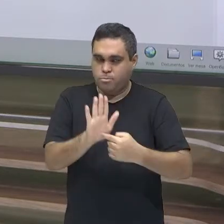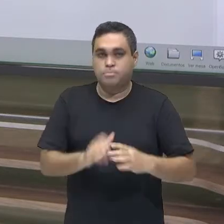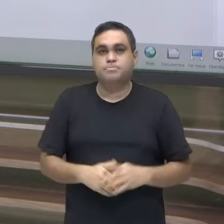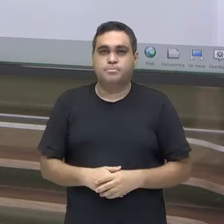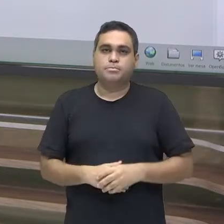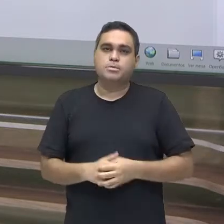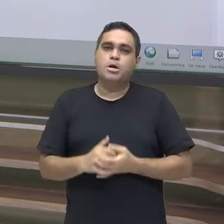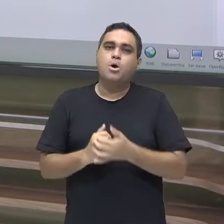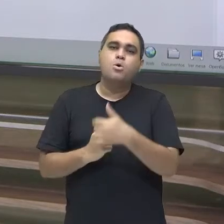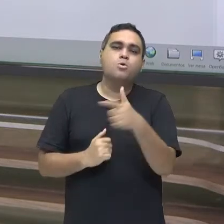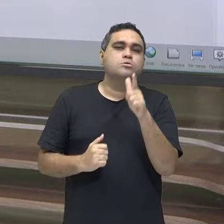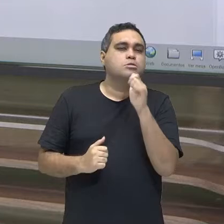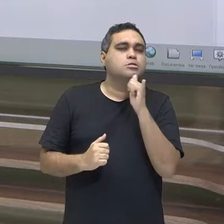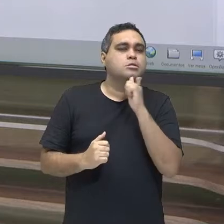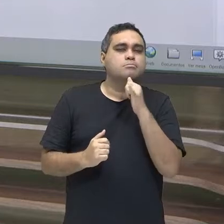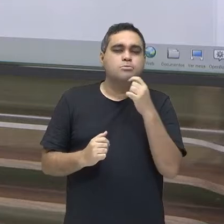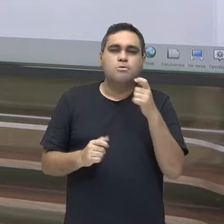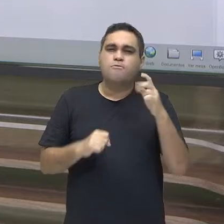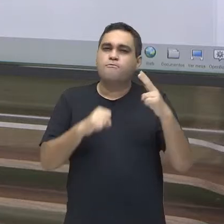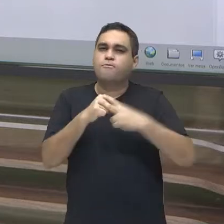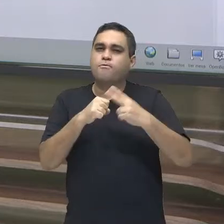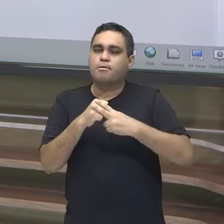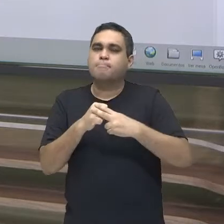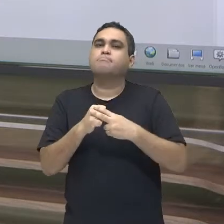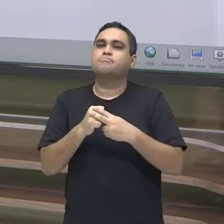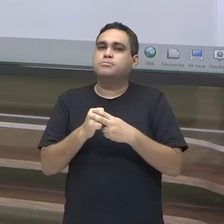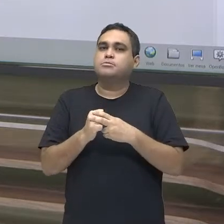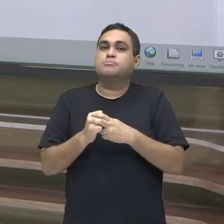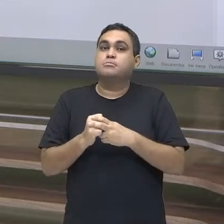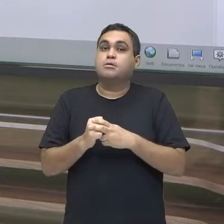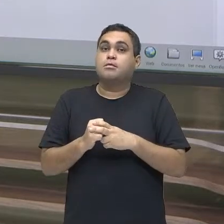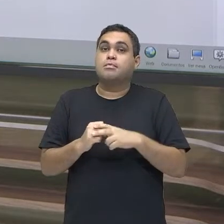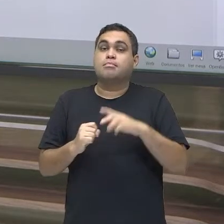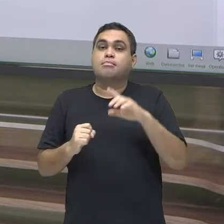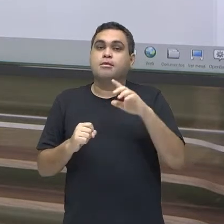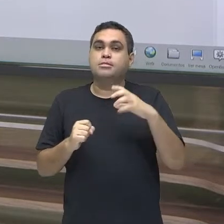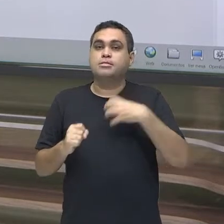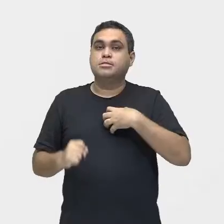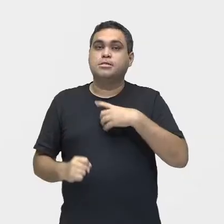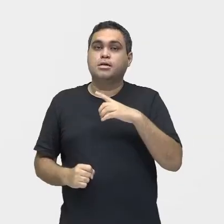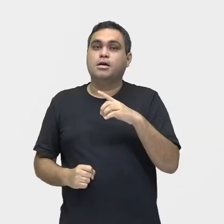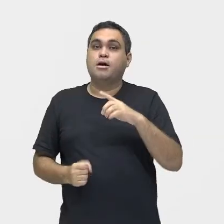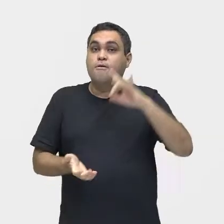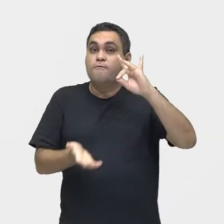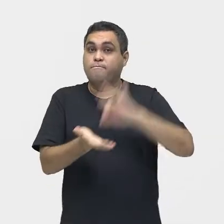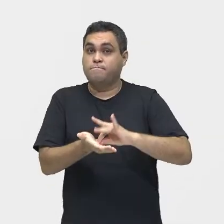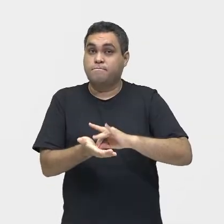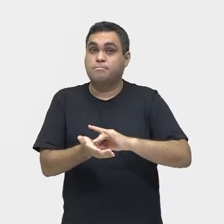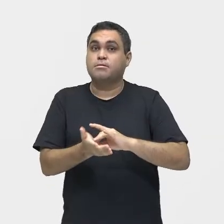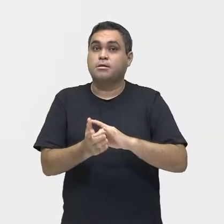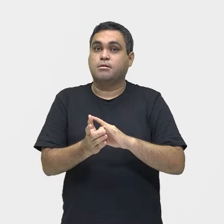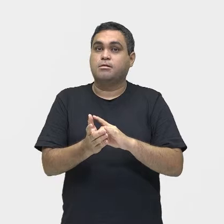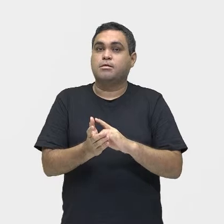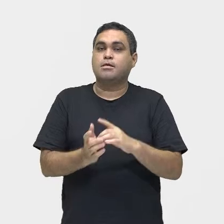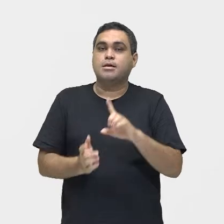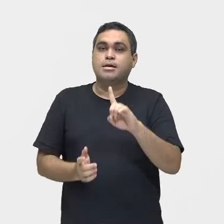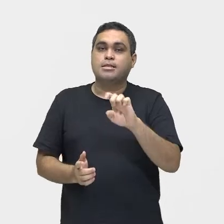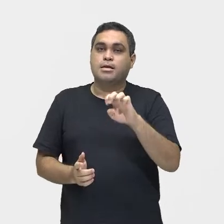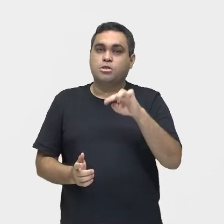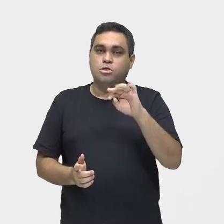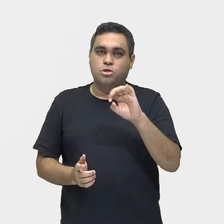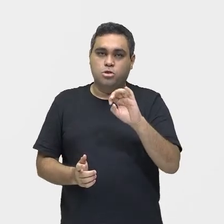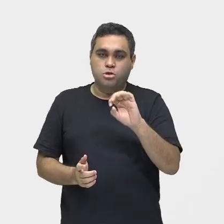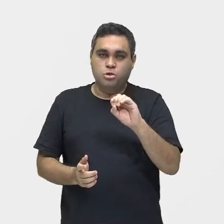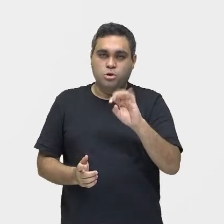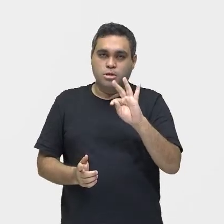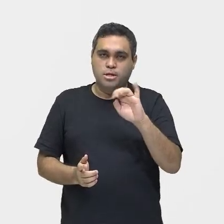outros exemplos com estes verbos no seu sentido denotativo, no seu sentido real e que não possuem